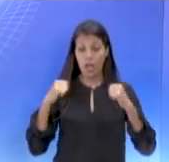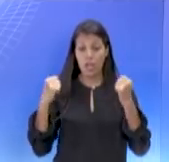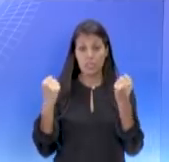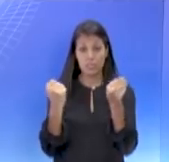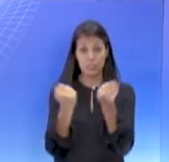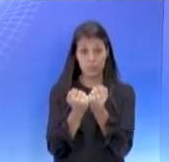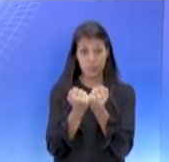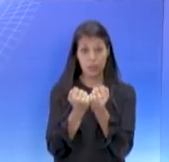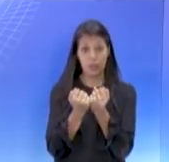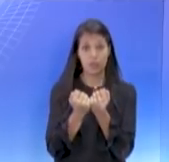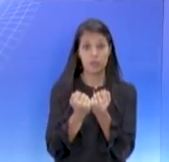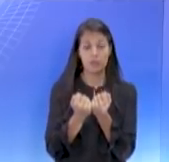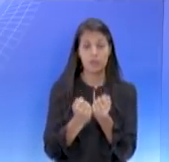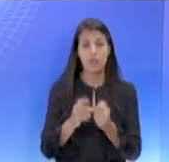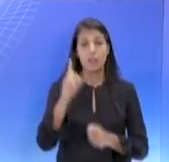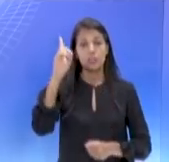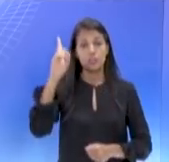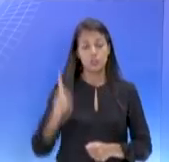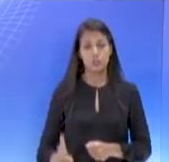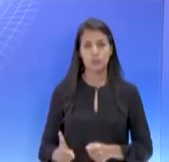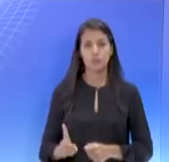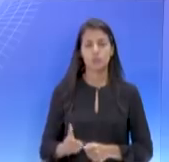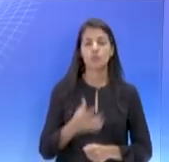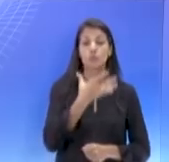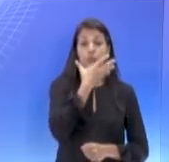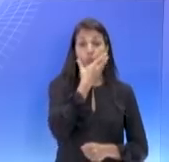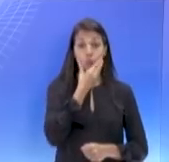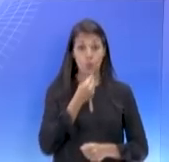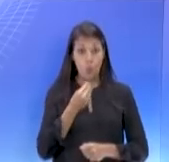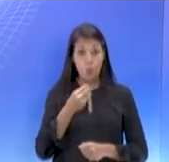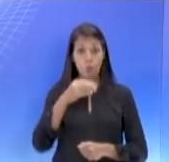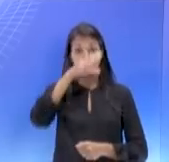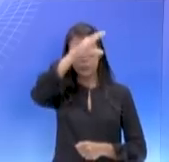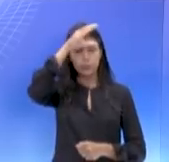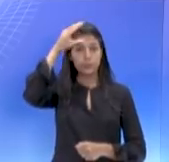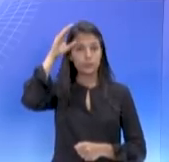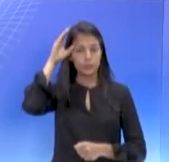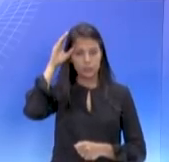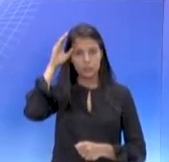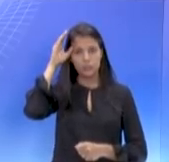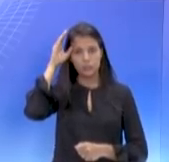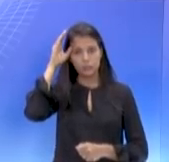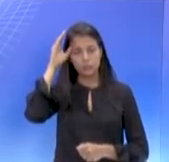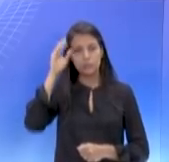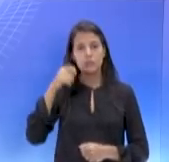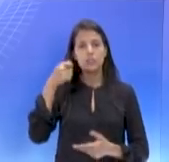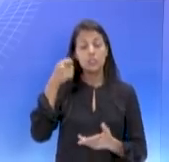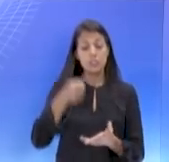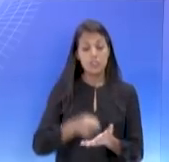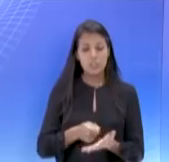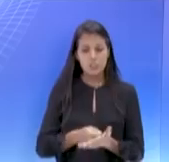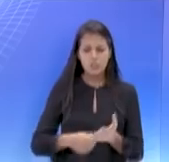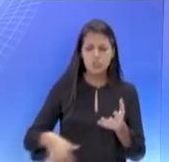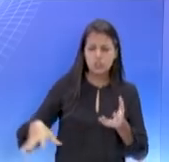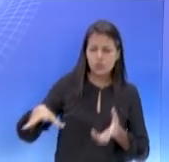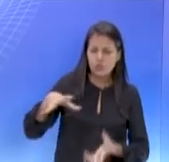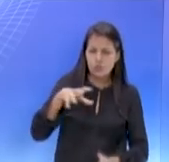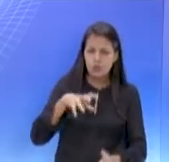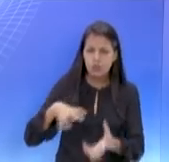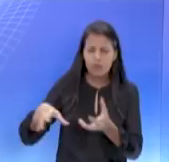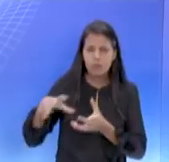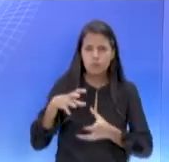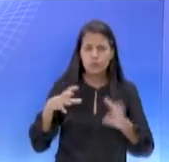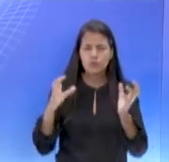Homem e do Cidadão. Essa declaração se impôs como necessária para um grupo de revolucionários por ter